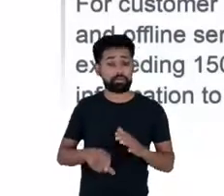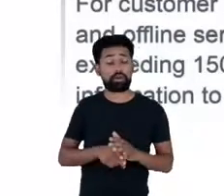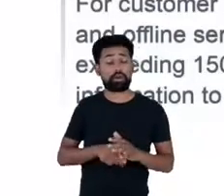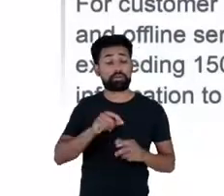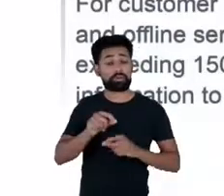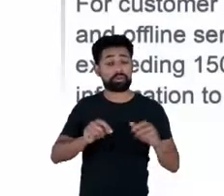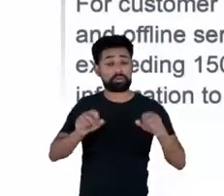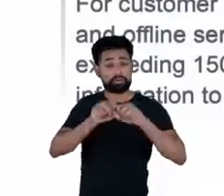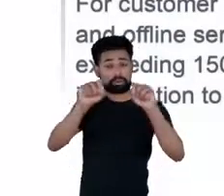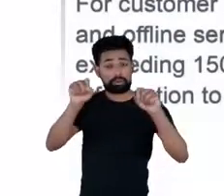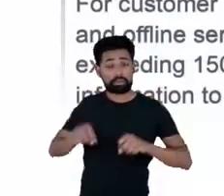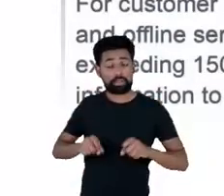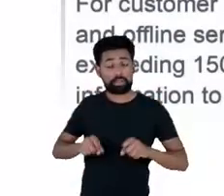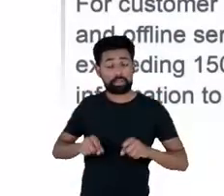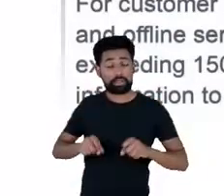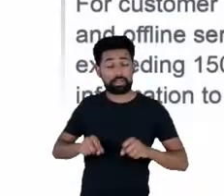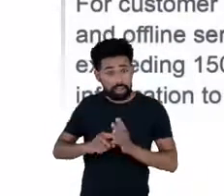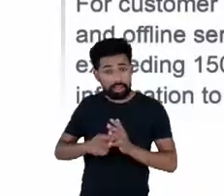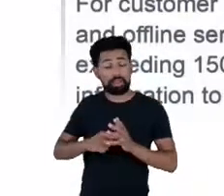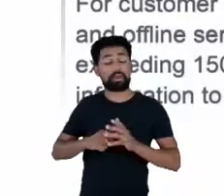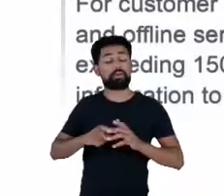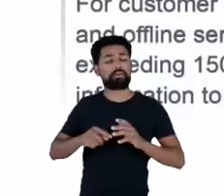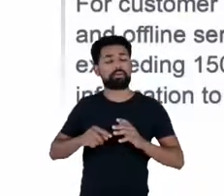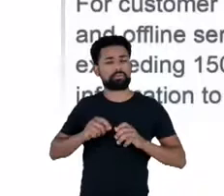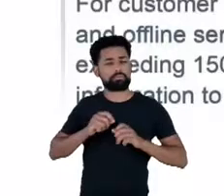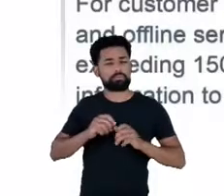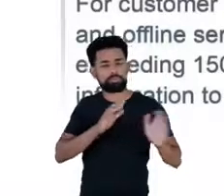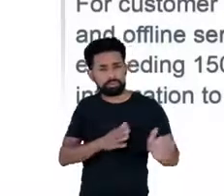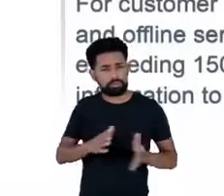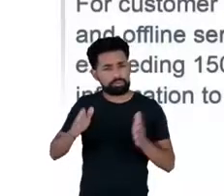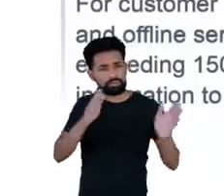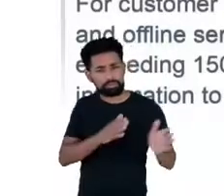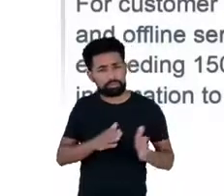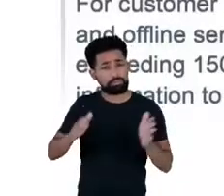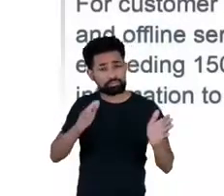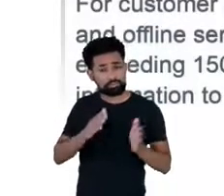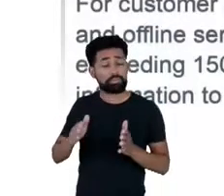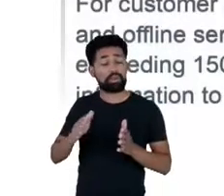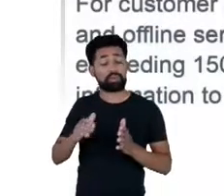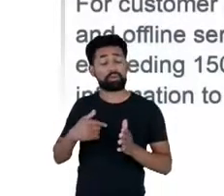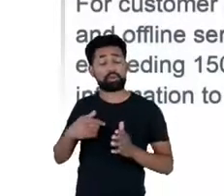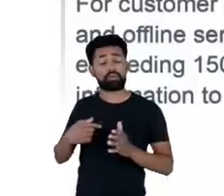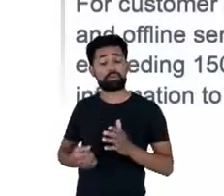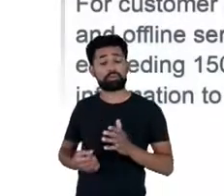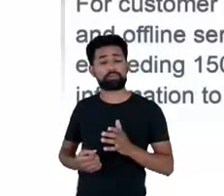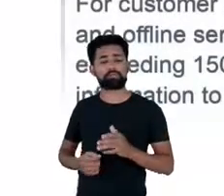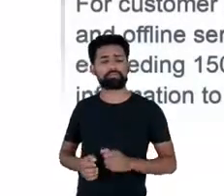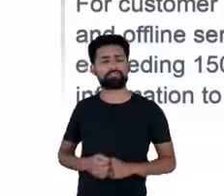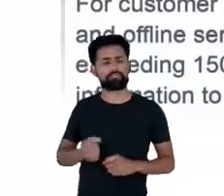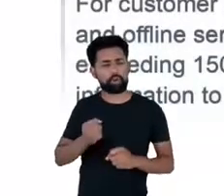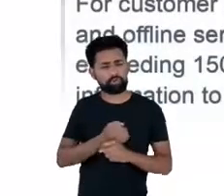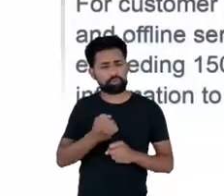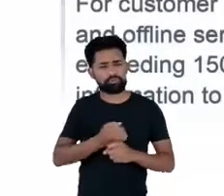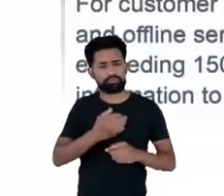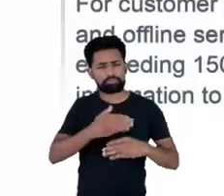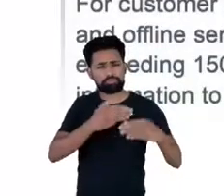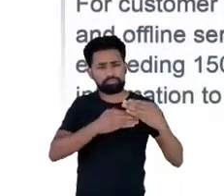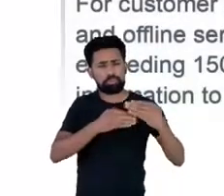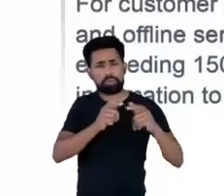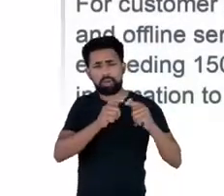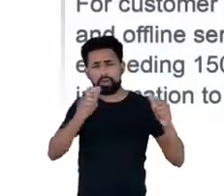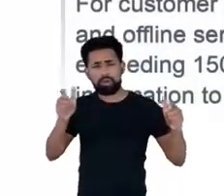produção energética e o sistema operacional, construímos o maior